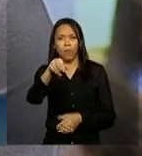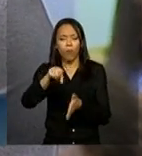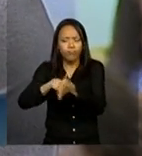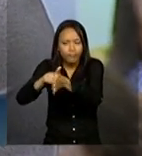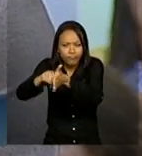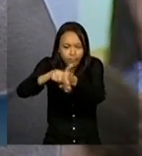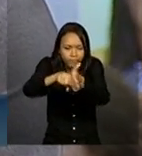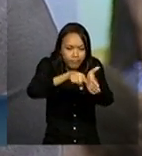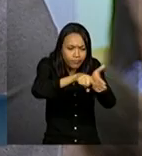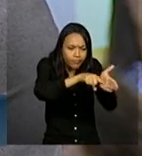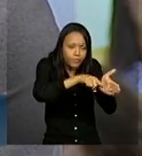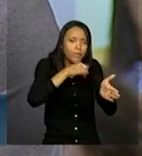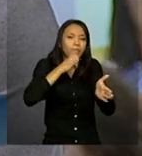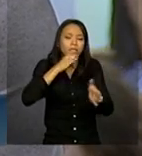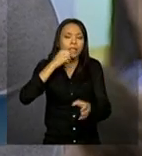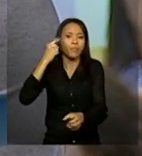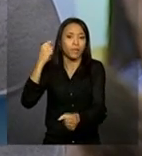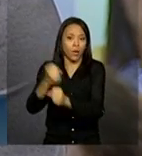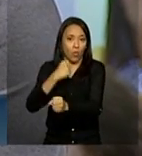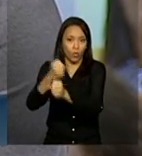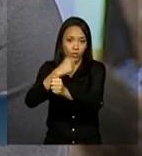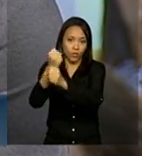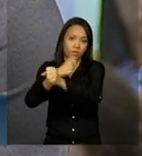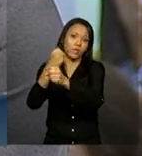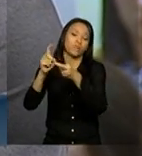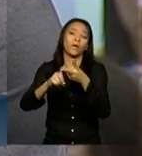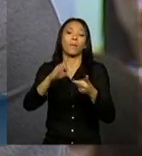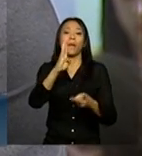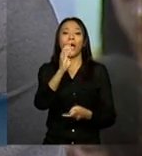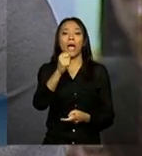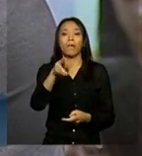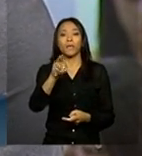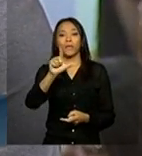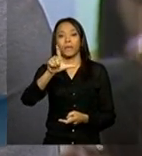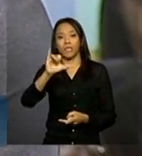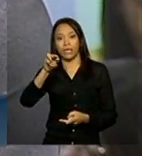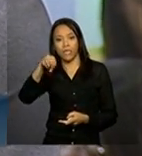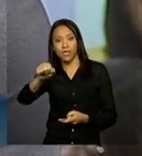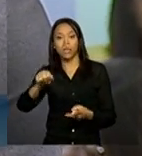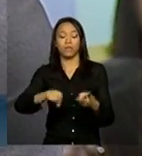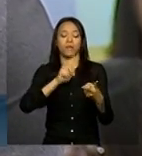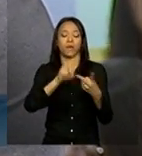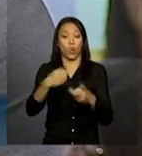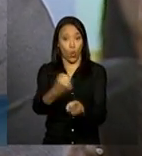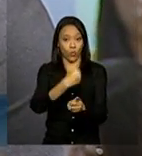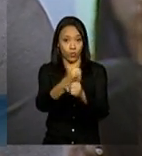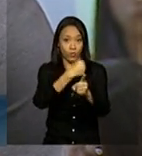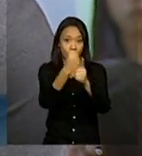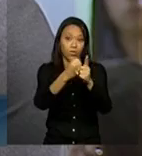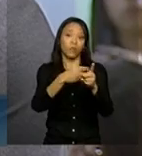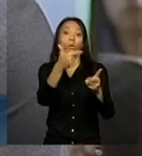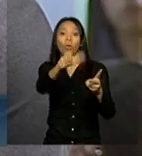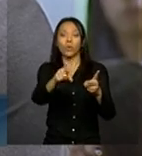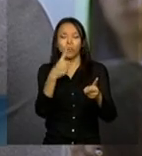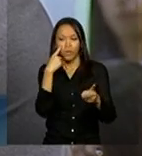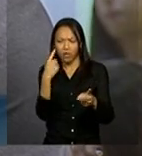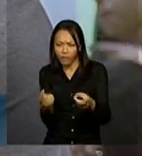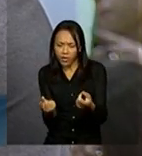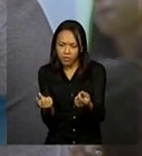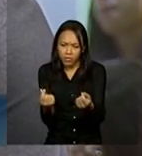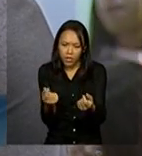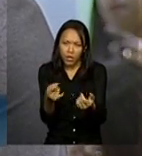valor, como, por exemplo, a refinaria Abreu e Lima e o complexo do Comperge, né? Porque eles vêm apontando sobrepreço em